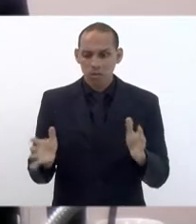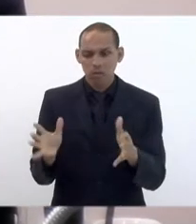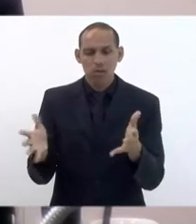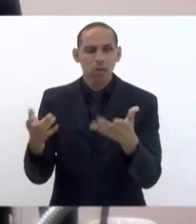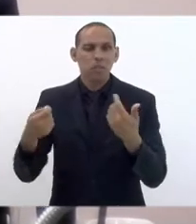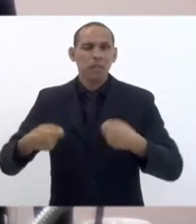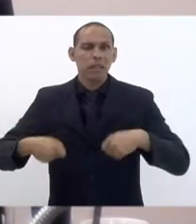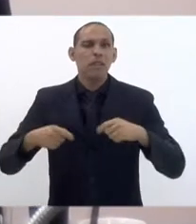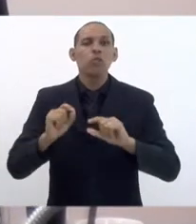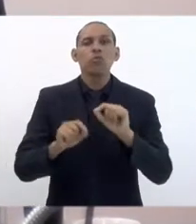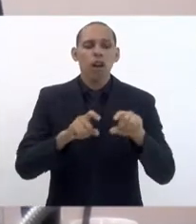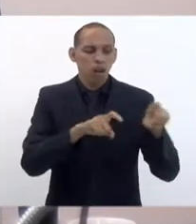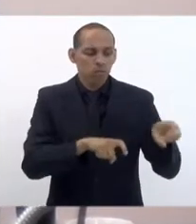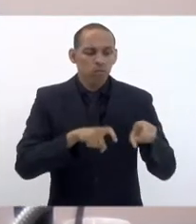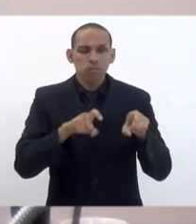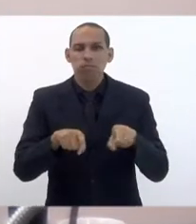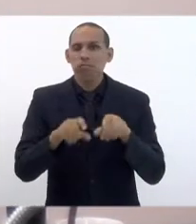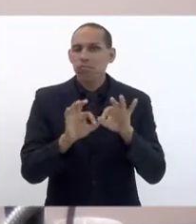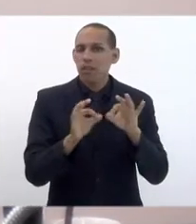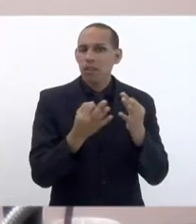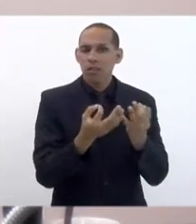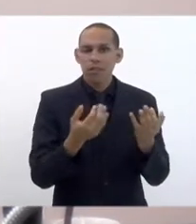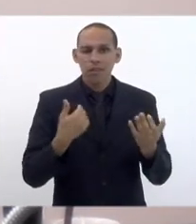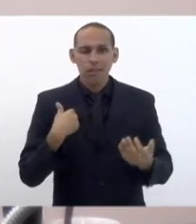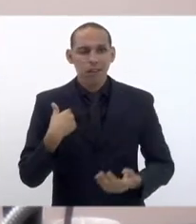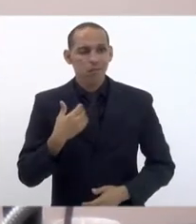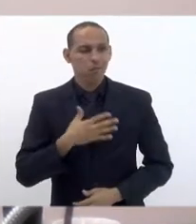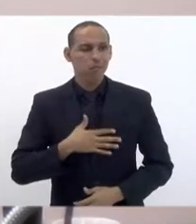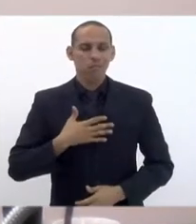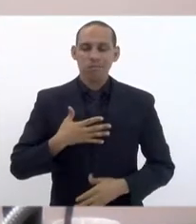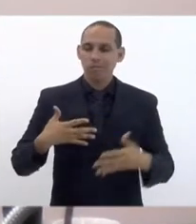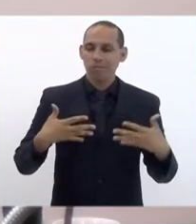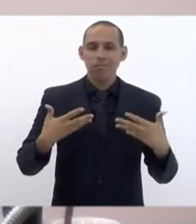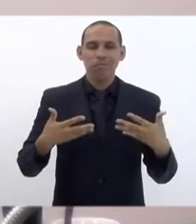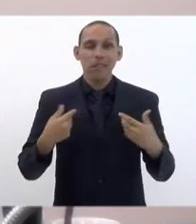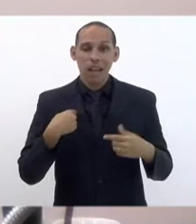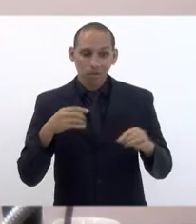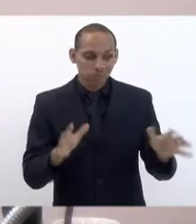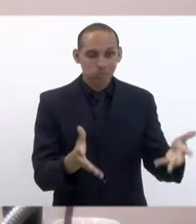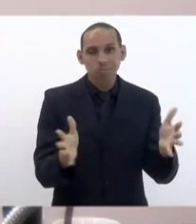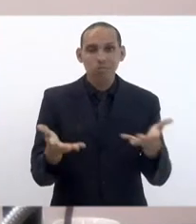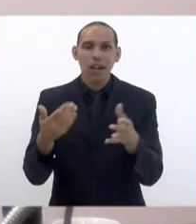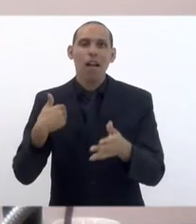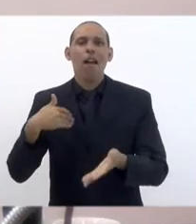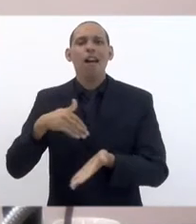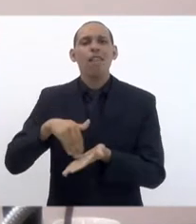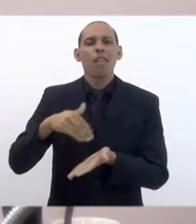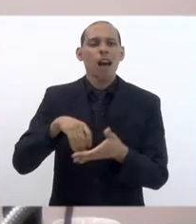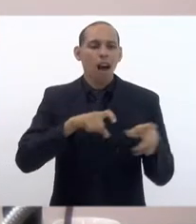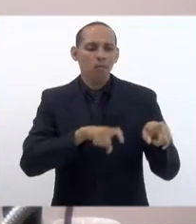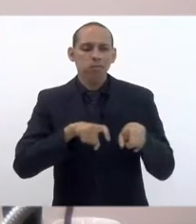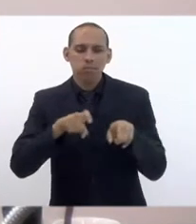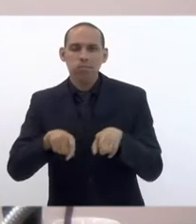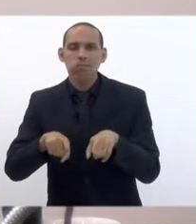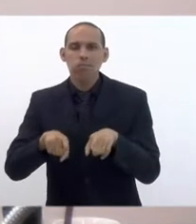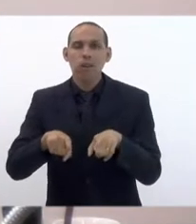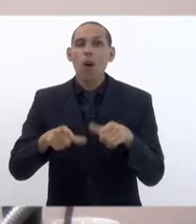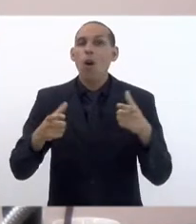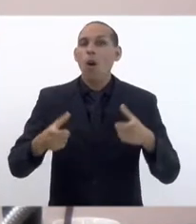familiar. Eu sou um entusiasta, um incentivador. Quando fui secretário de Agricultura no município de